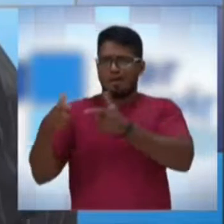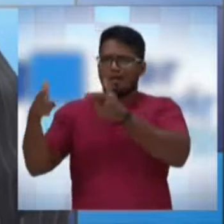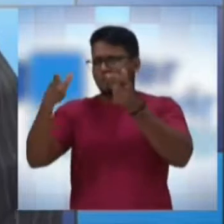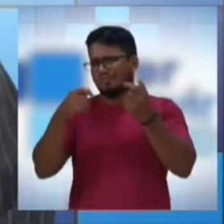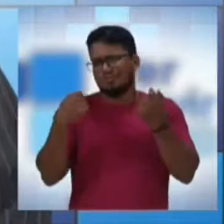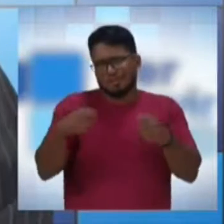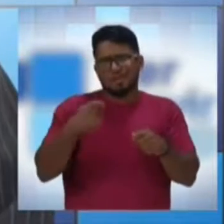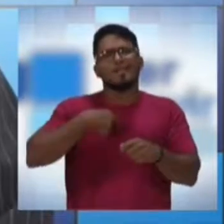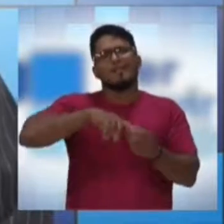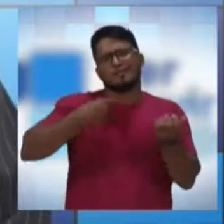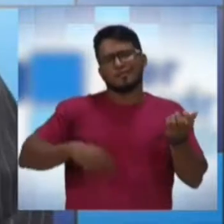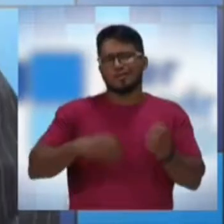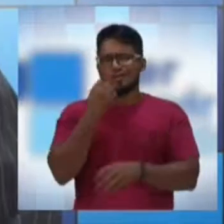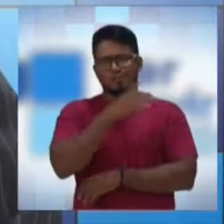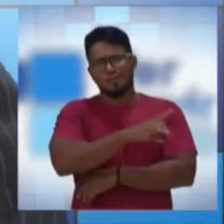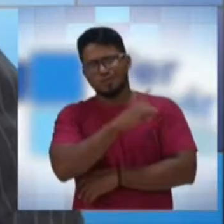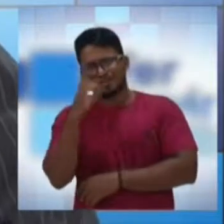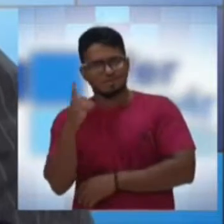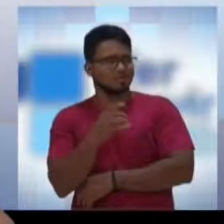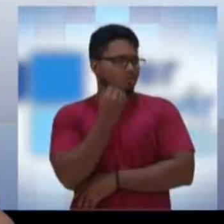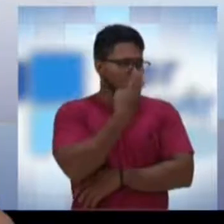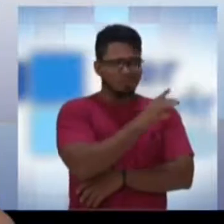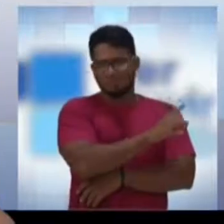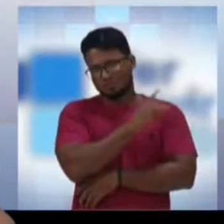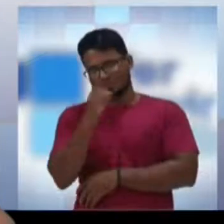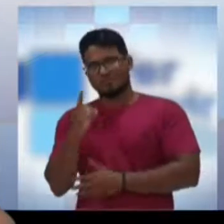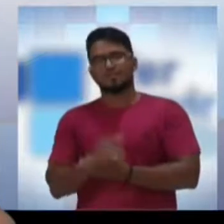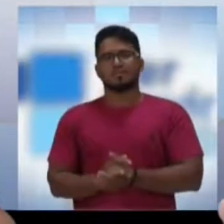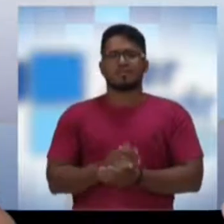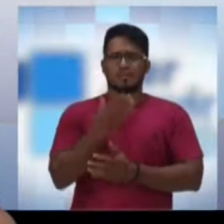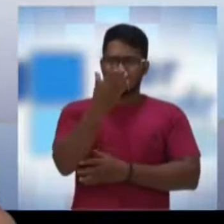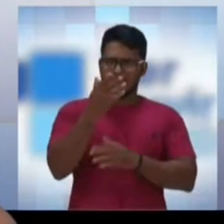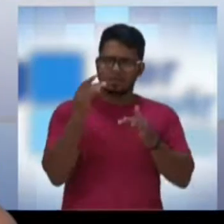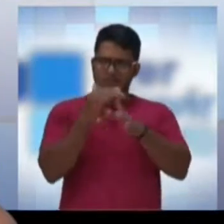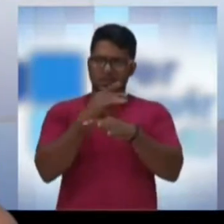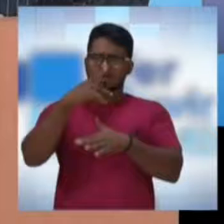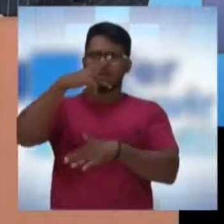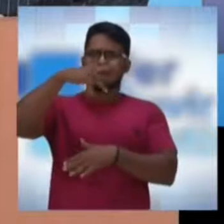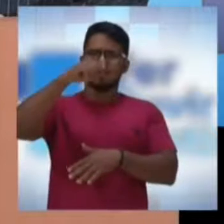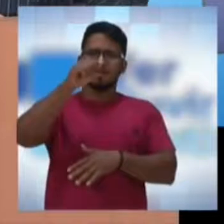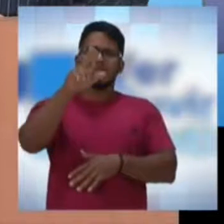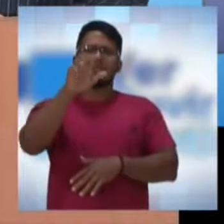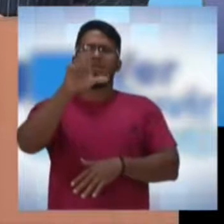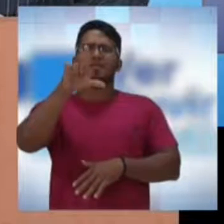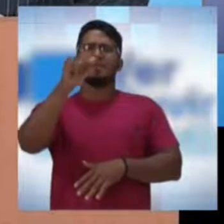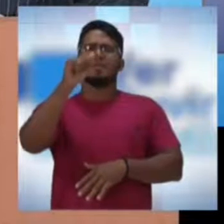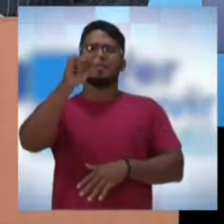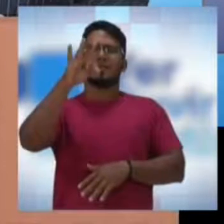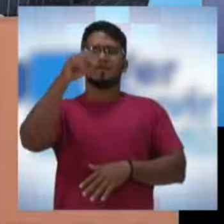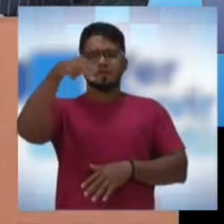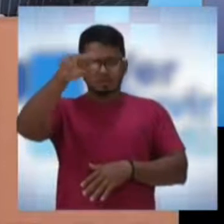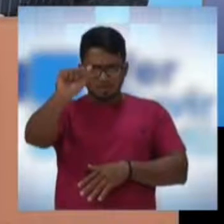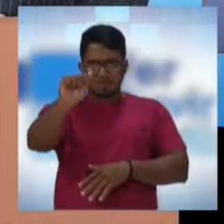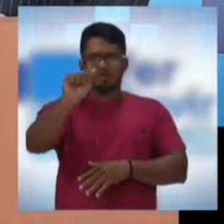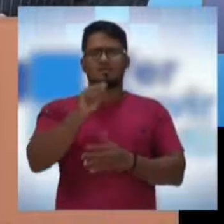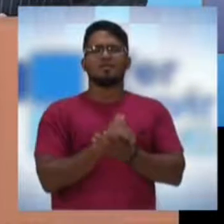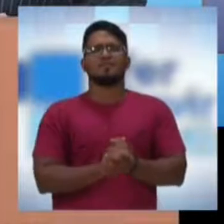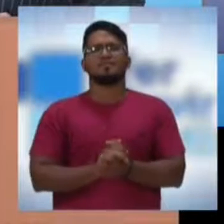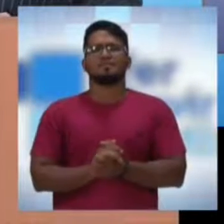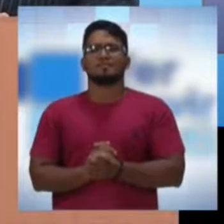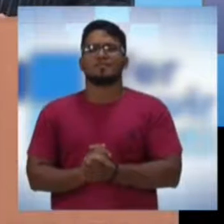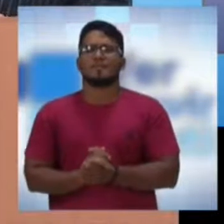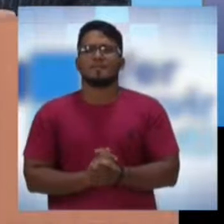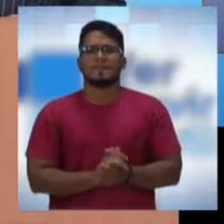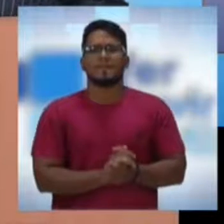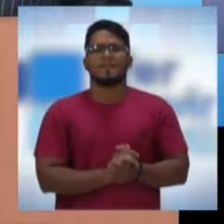Bom dia. Francisca, você é da cidade de Paulistana, né? Isso, exatamente. Paulistana.